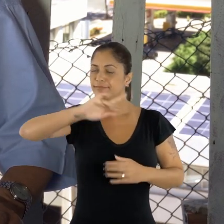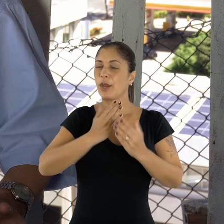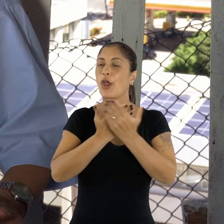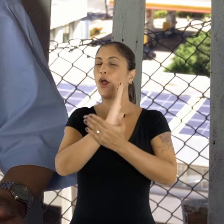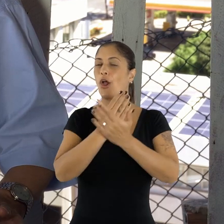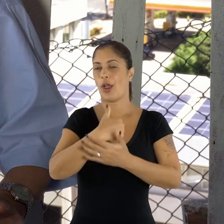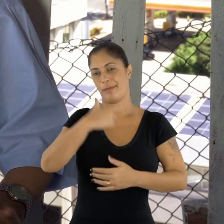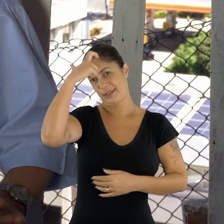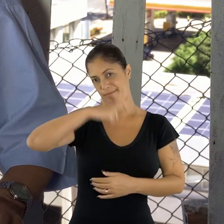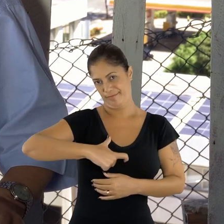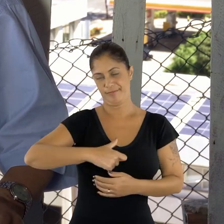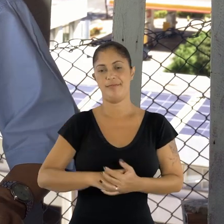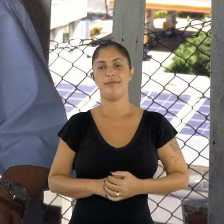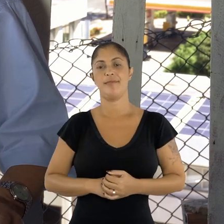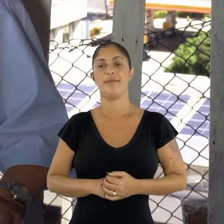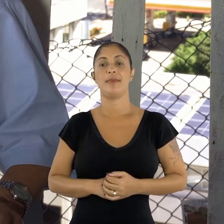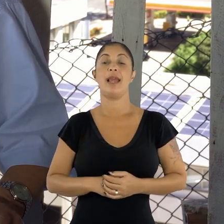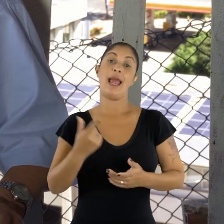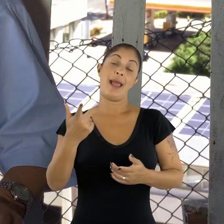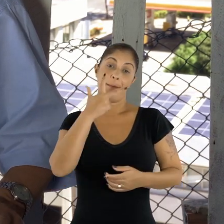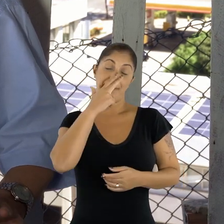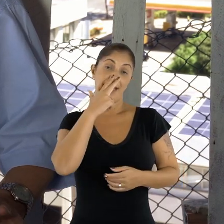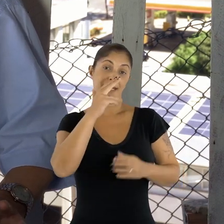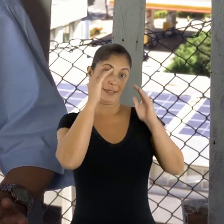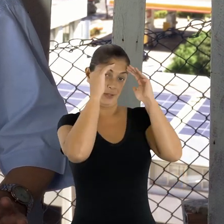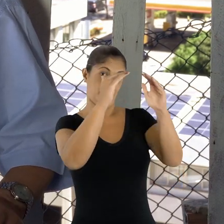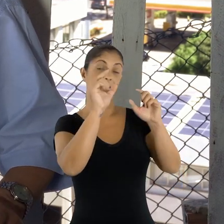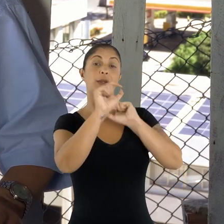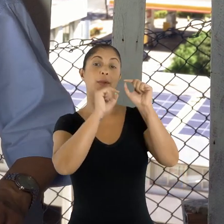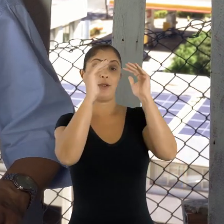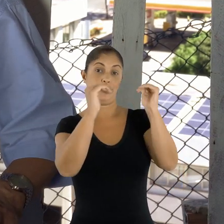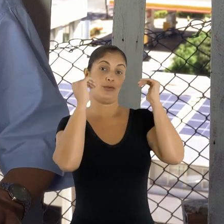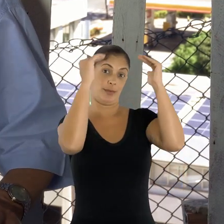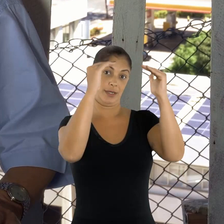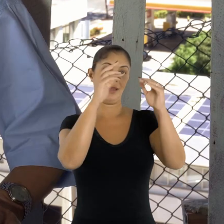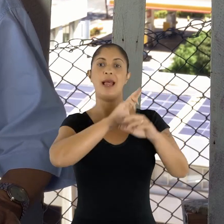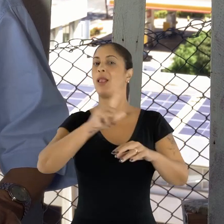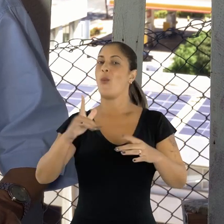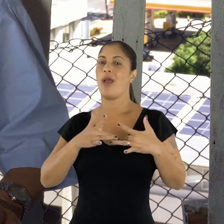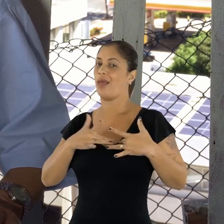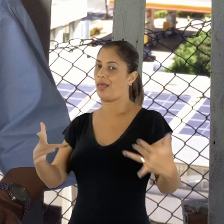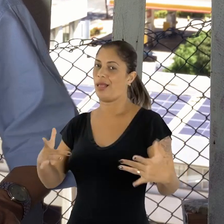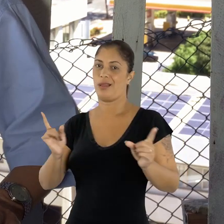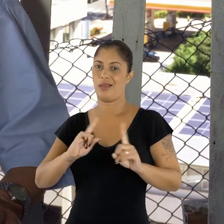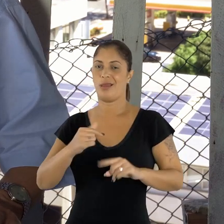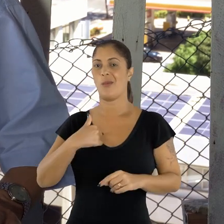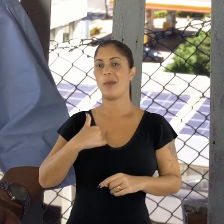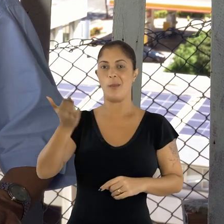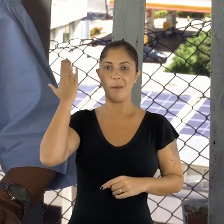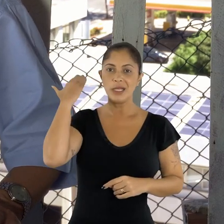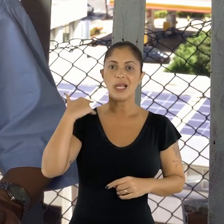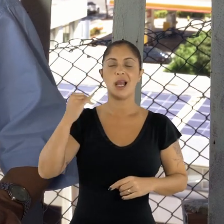incômoda. Na verdade, eles me acolheram por obediência do seu superior e não tanto por solidariedade ao